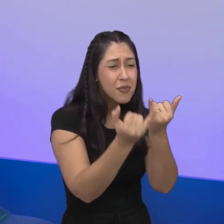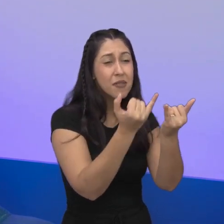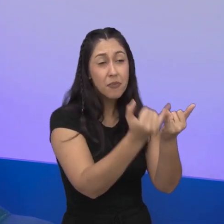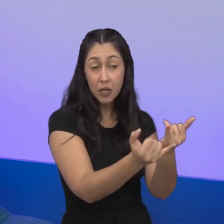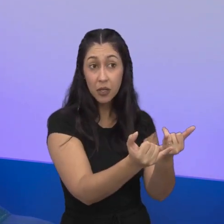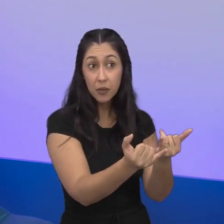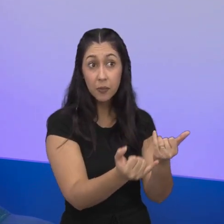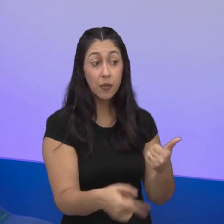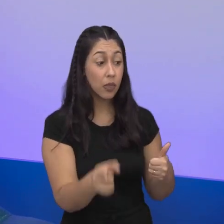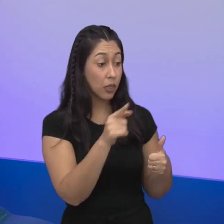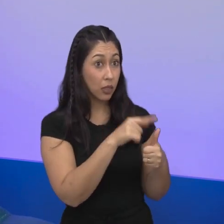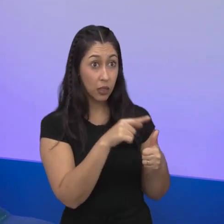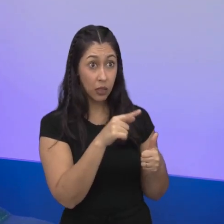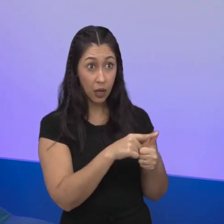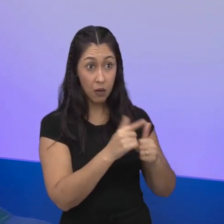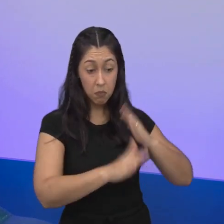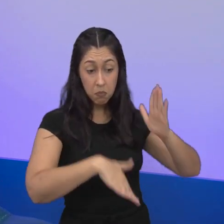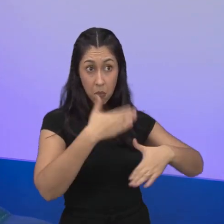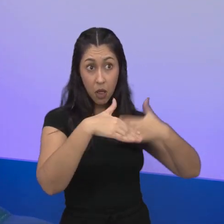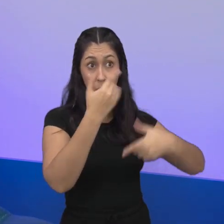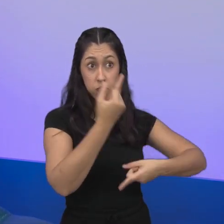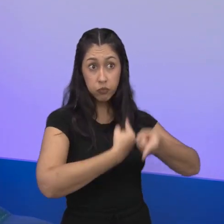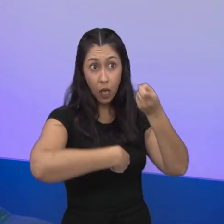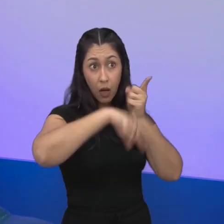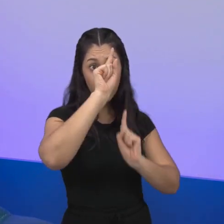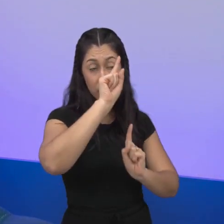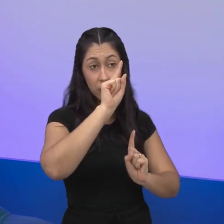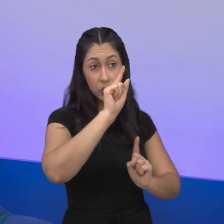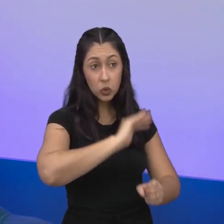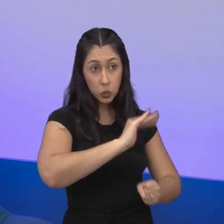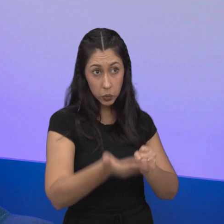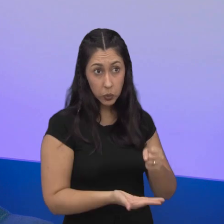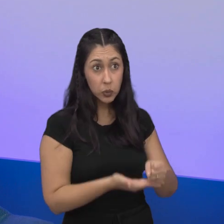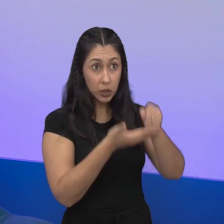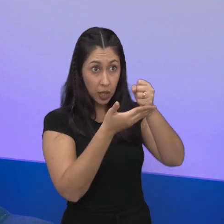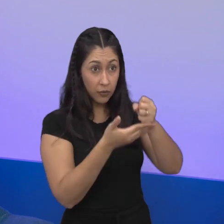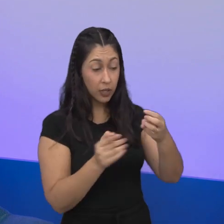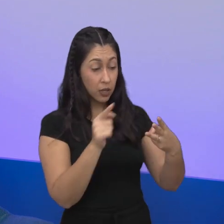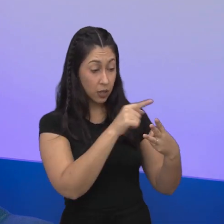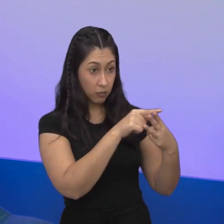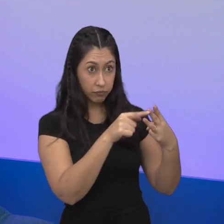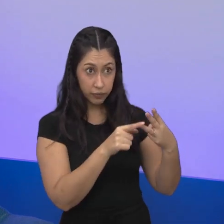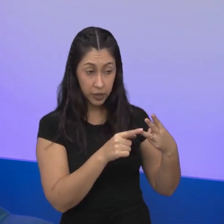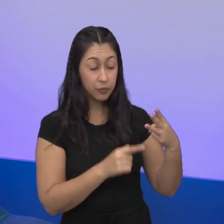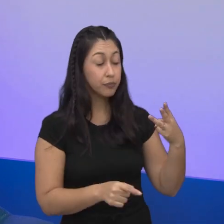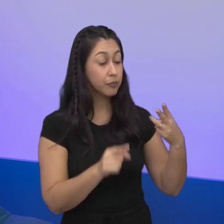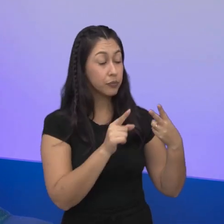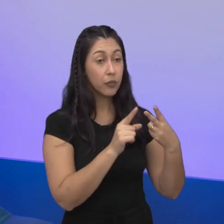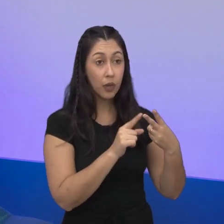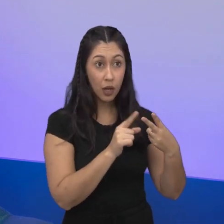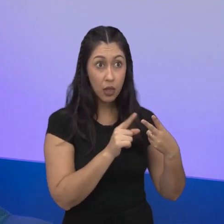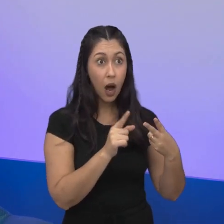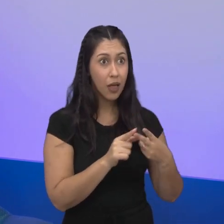principais. A gente tem aqui o desenvolvimento sustentável como uma das 3 pautas principais, combate à